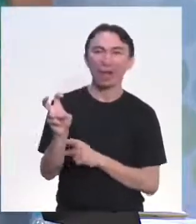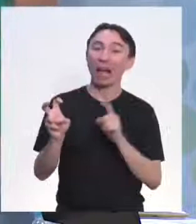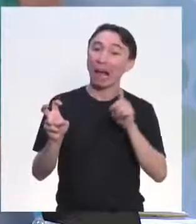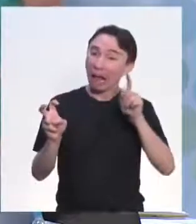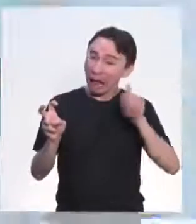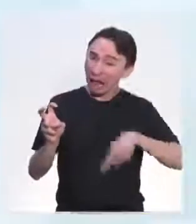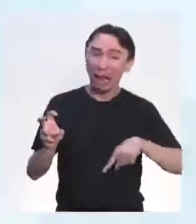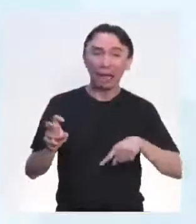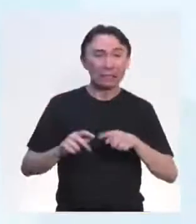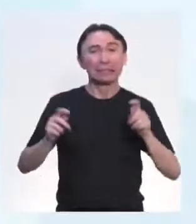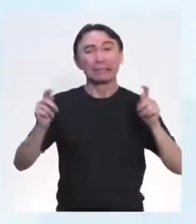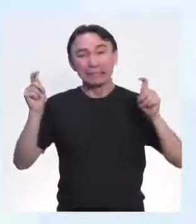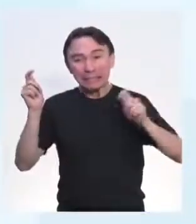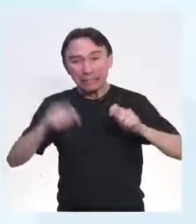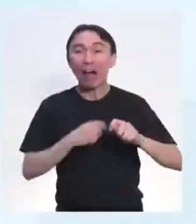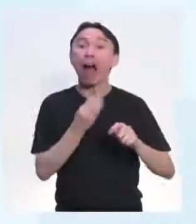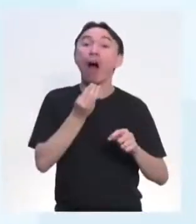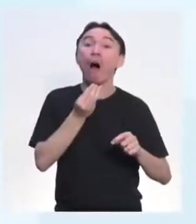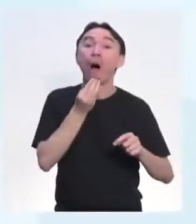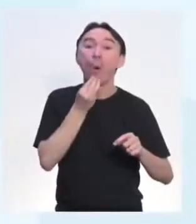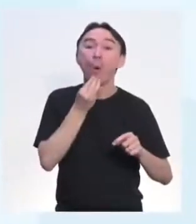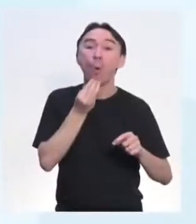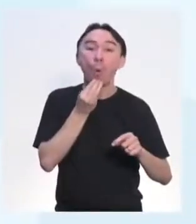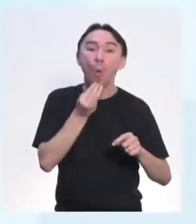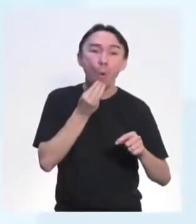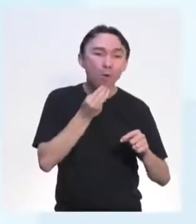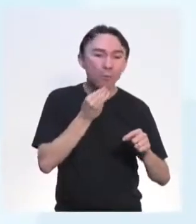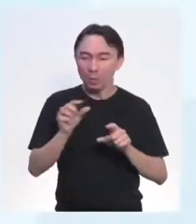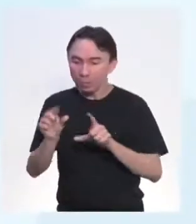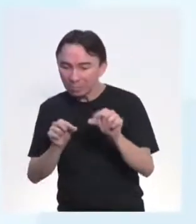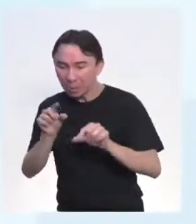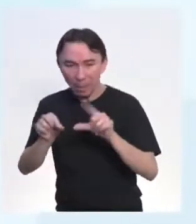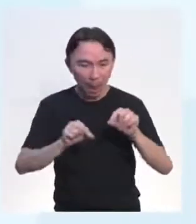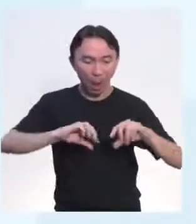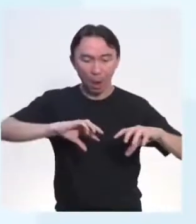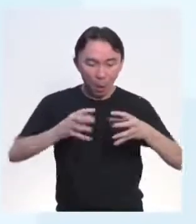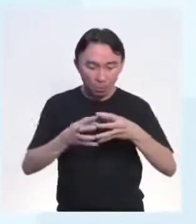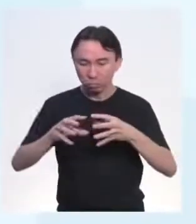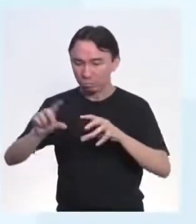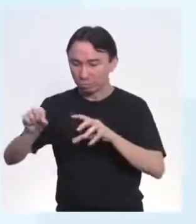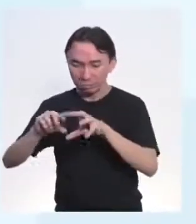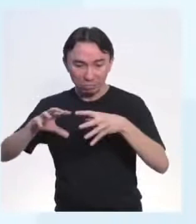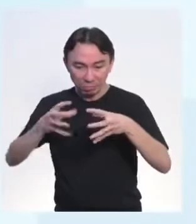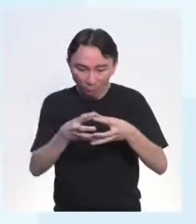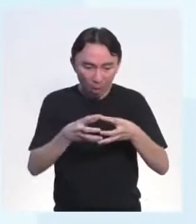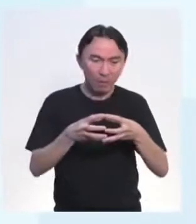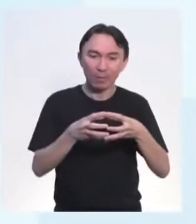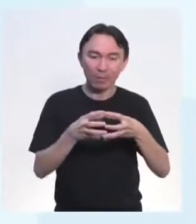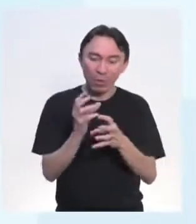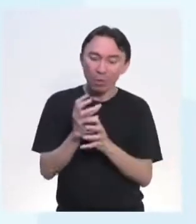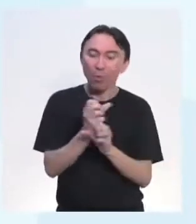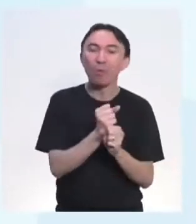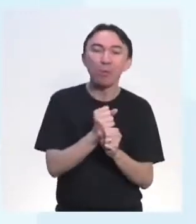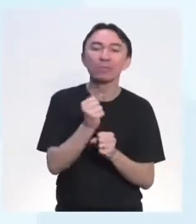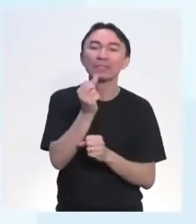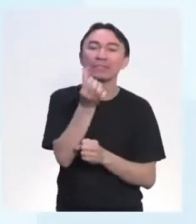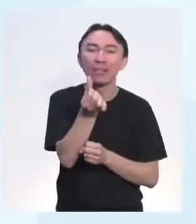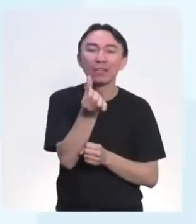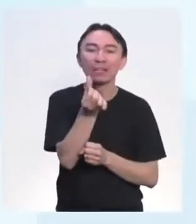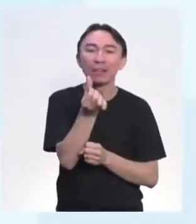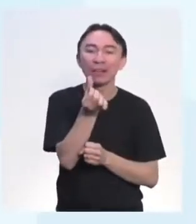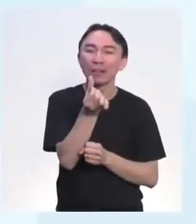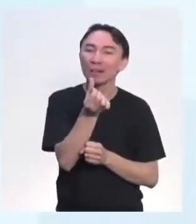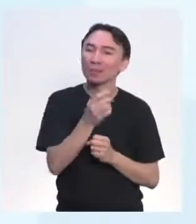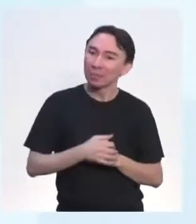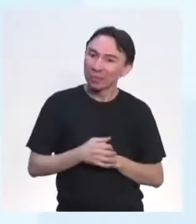de combinações possíveis, pegando 2 alunos da segunda A dentre